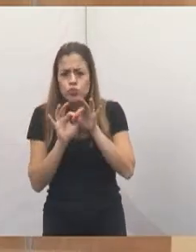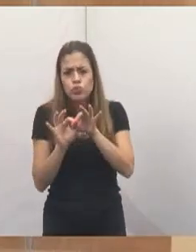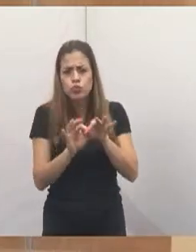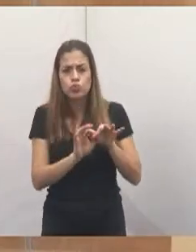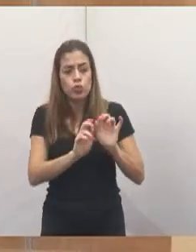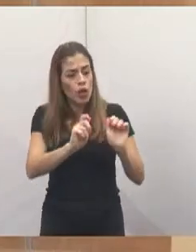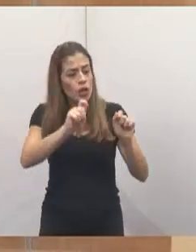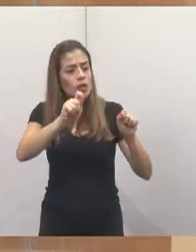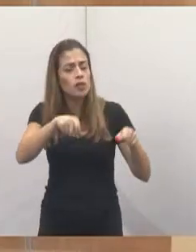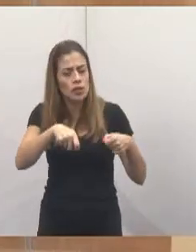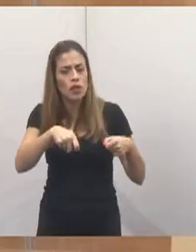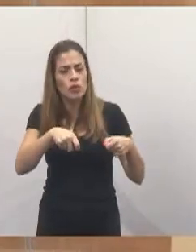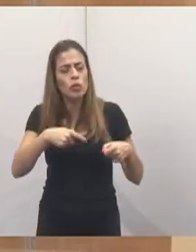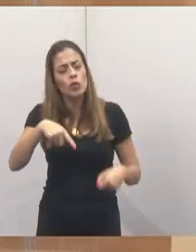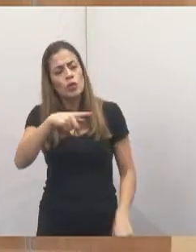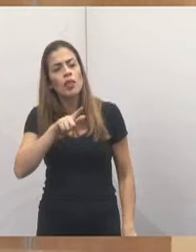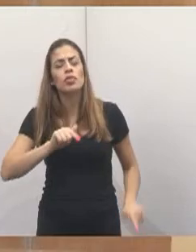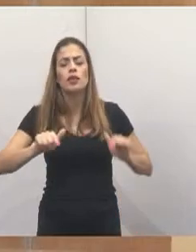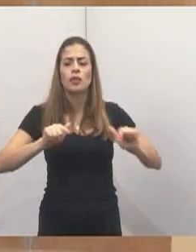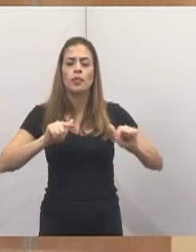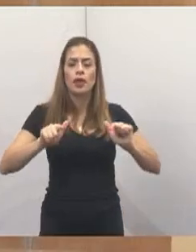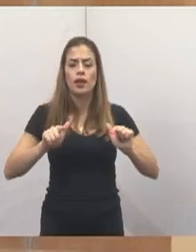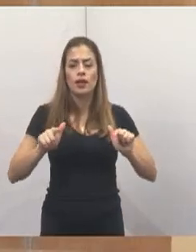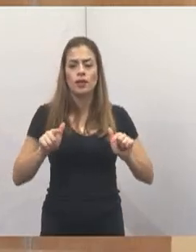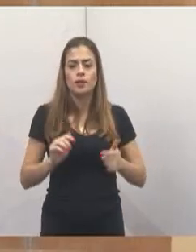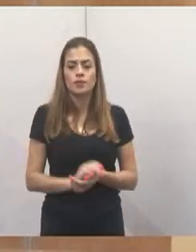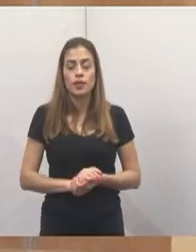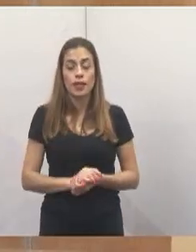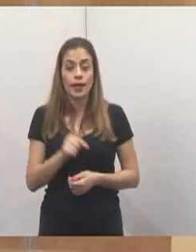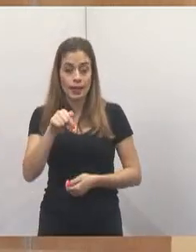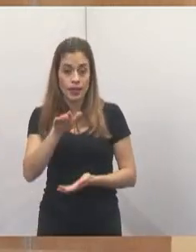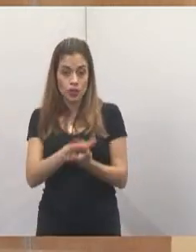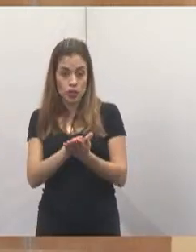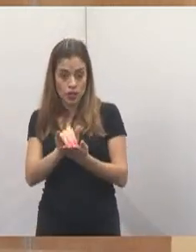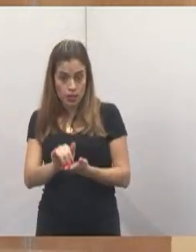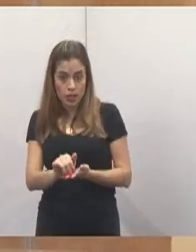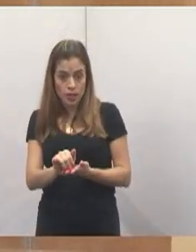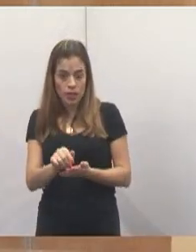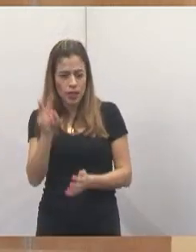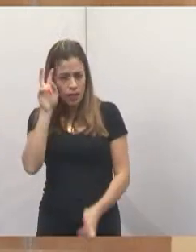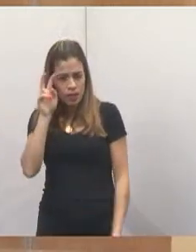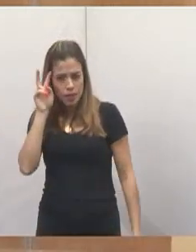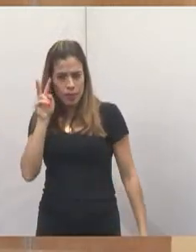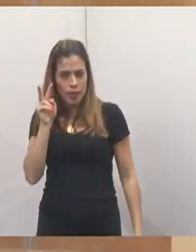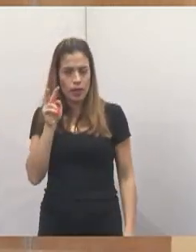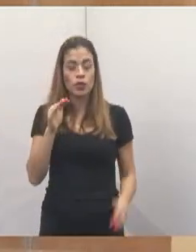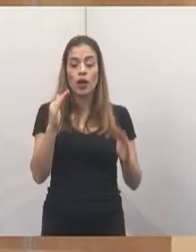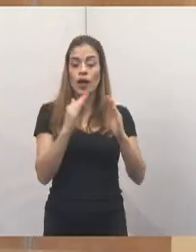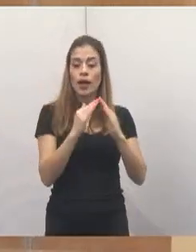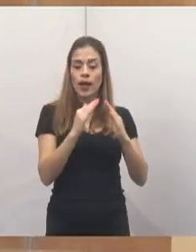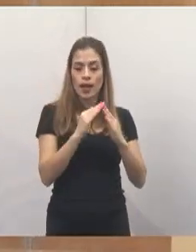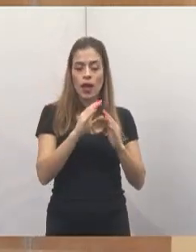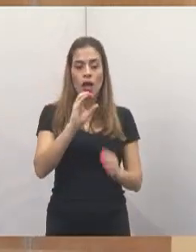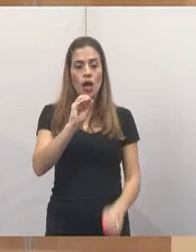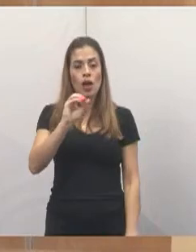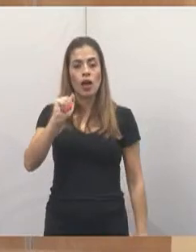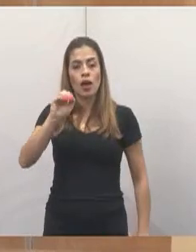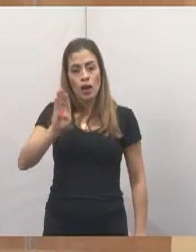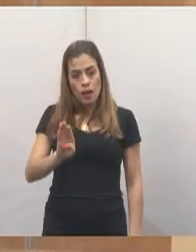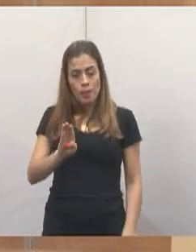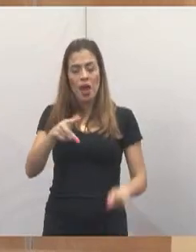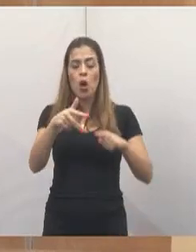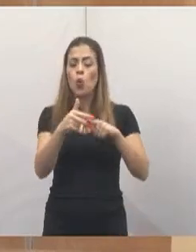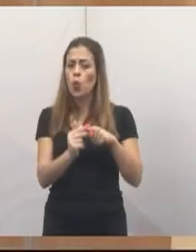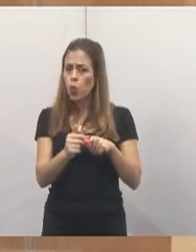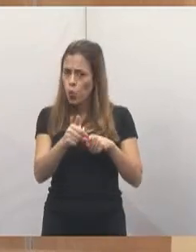pessoas trabalharem. Aqui, em Jacareí, como muito foi bem lembrado, nós tivemos a nossa casa reformada, fizemos um